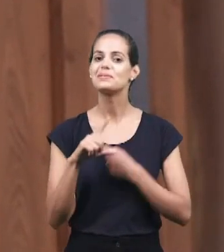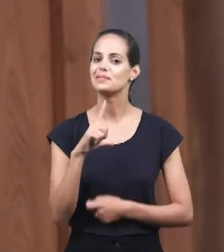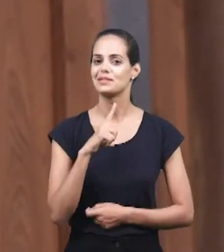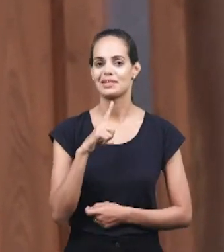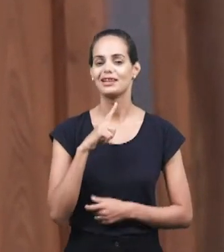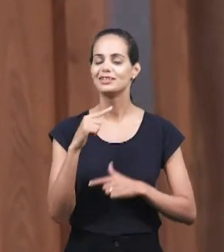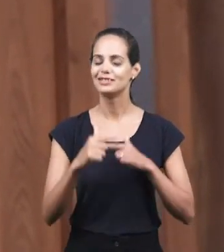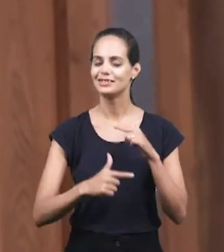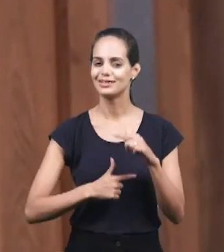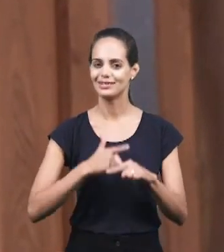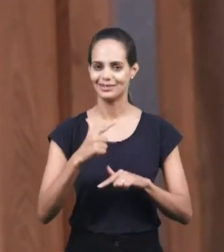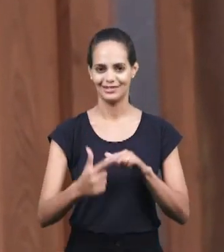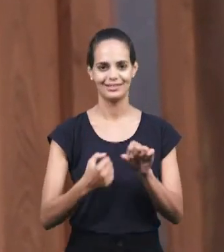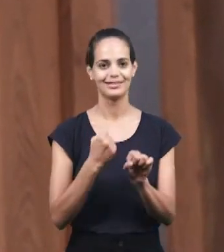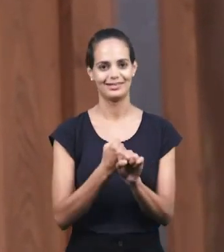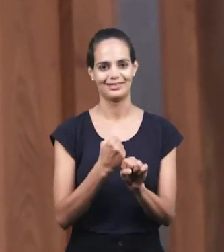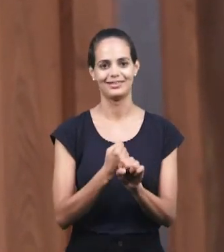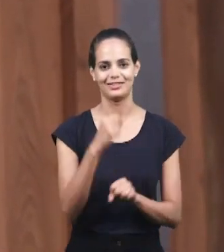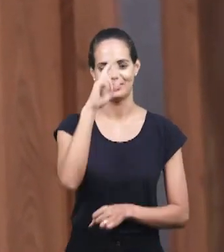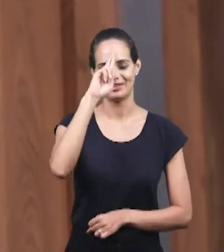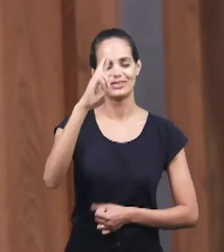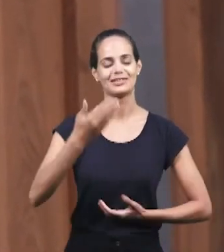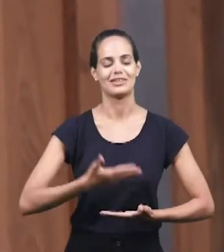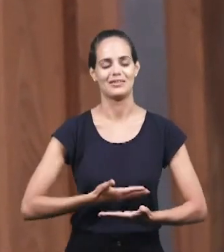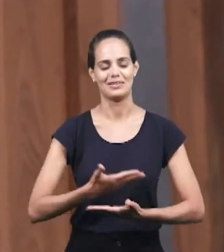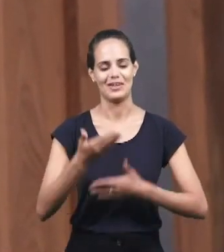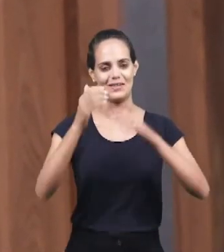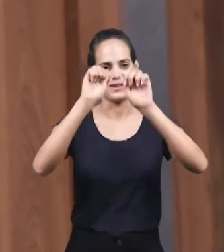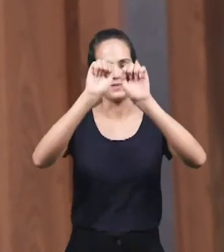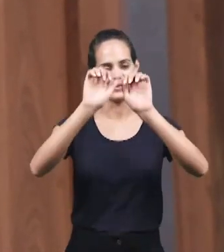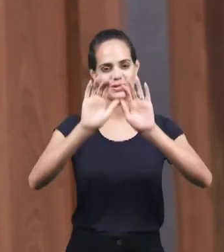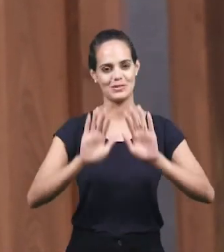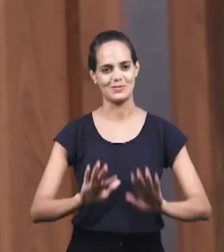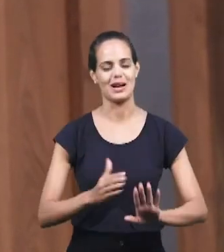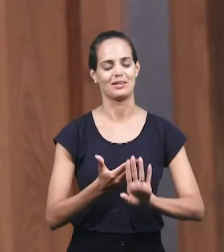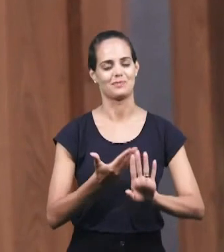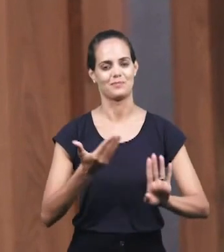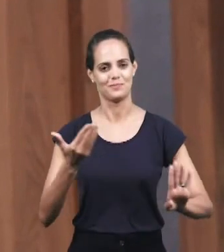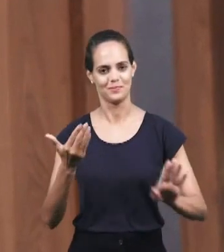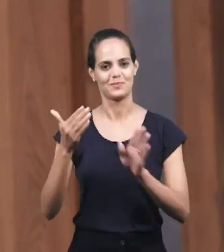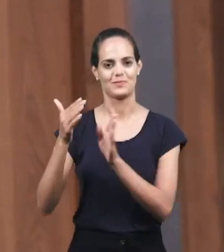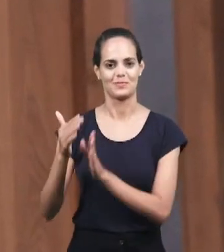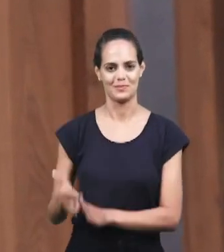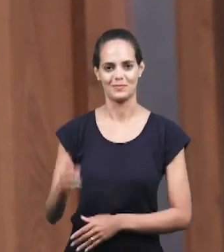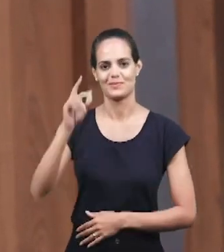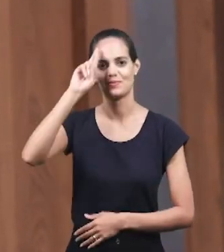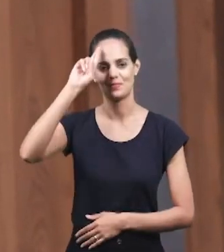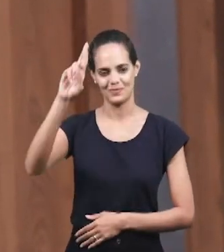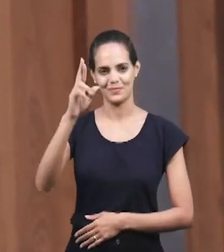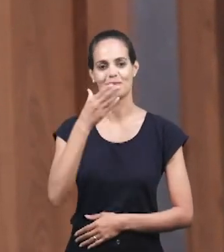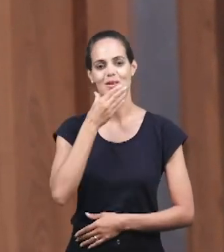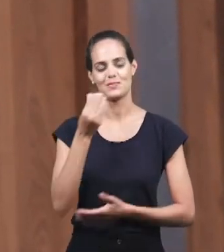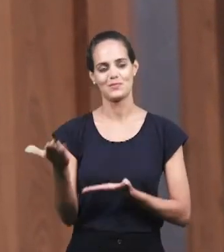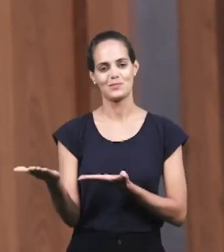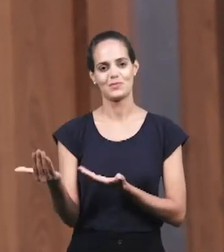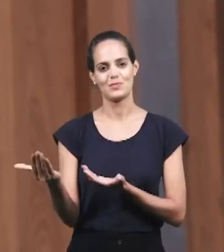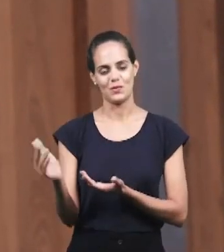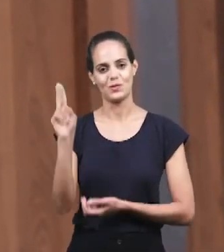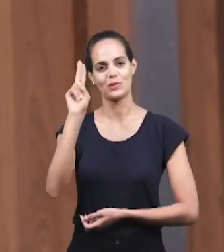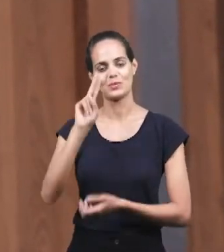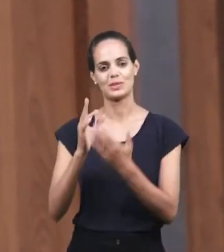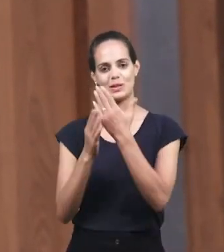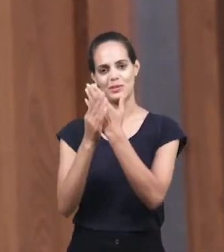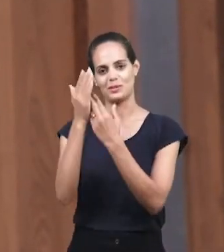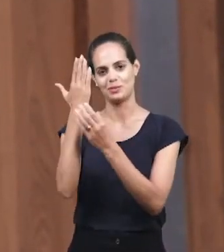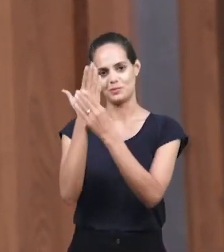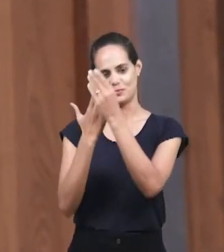de realizar a obra do Senhor, é um servo muito consagrado, é um servo fiel ao Senhor, é um jovem muito usado nas mãos do Senhor.